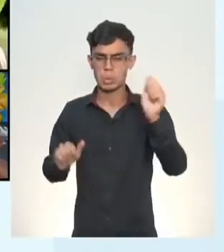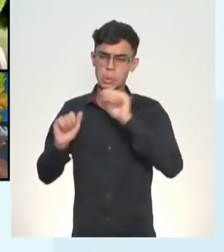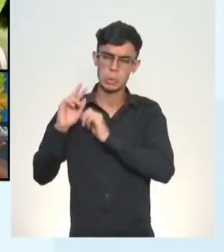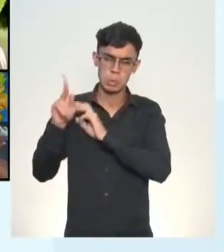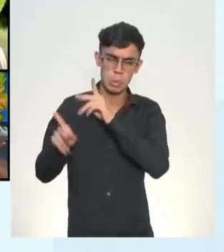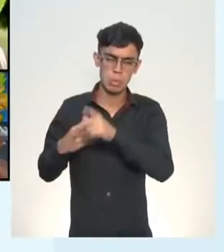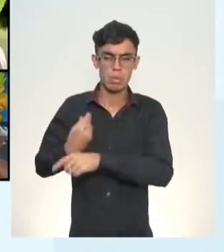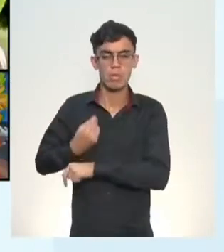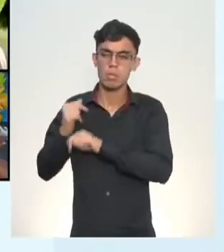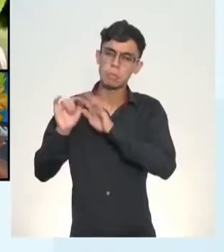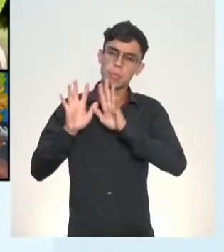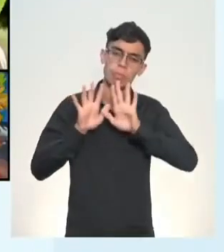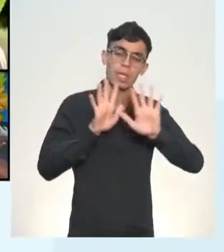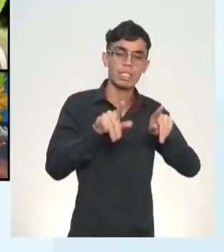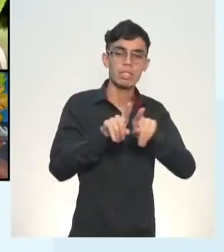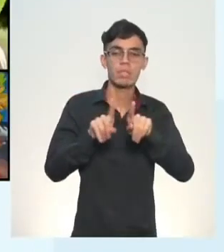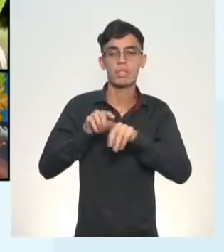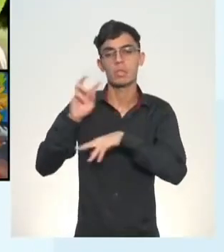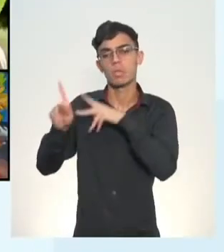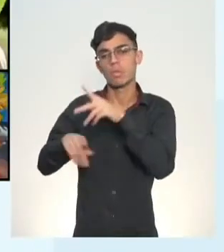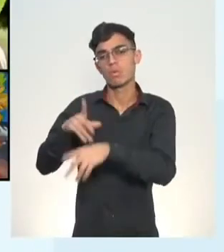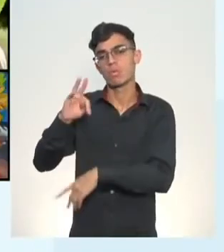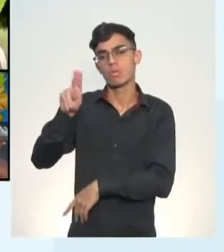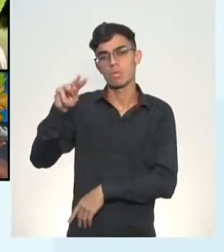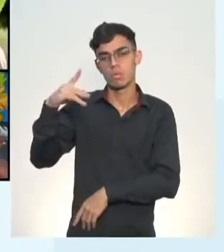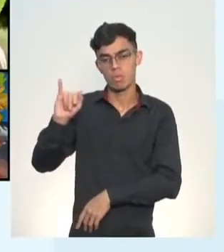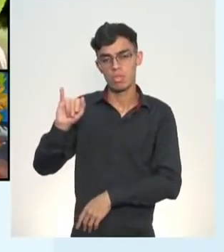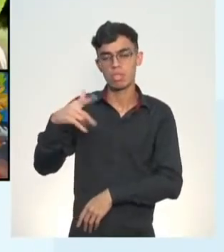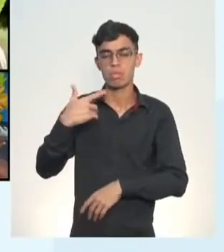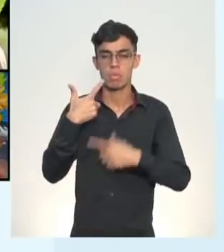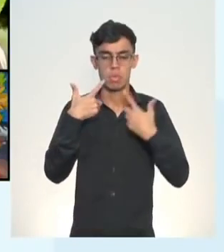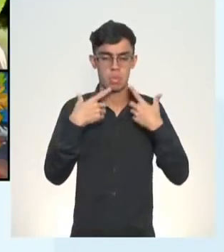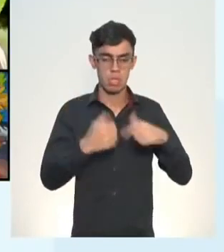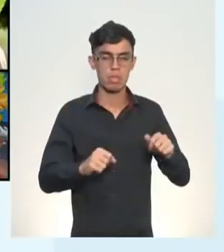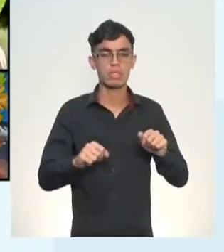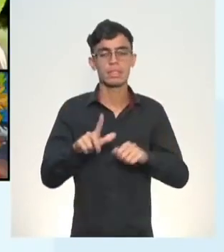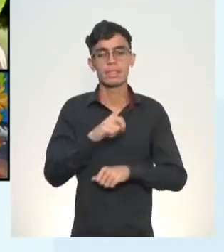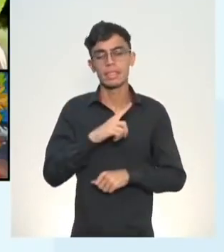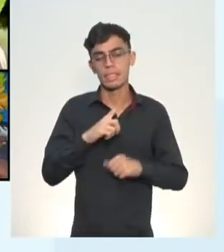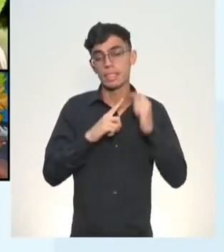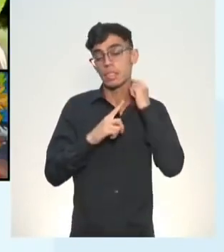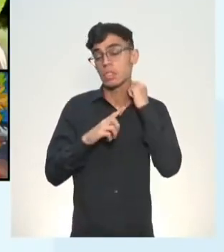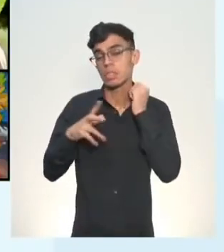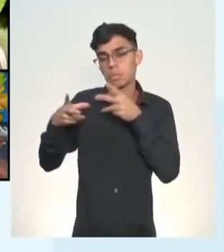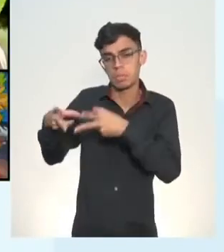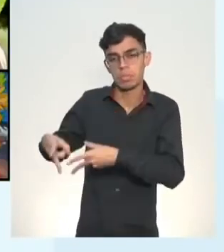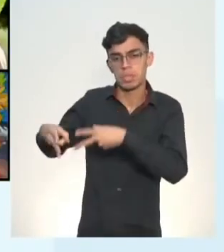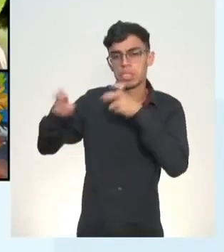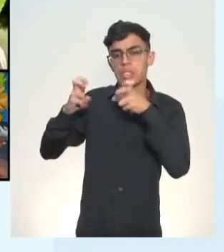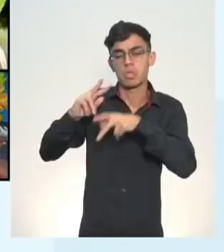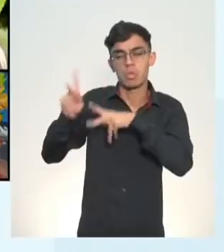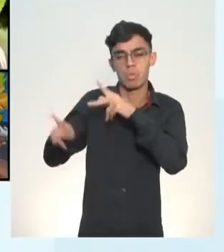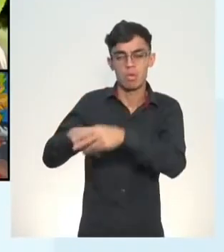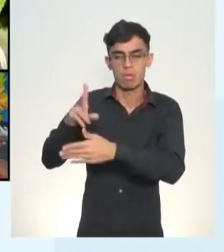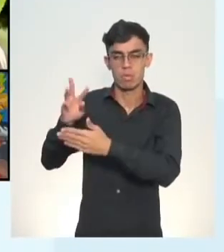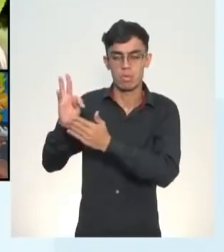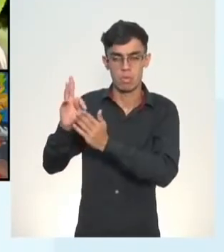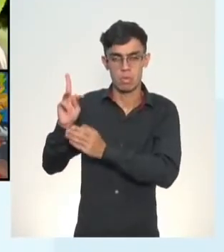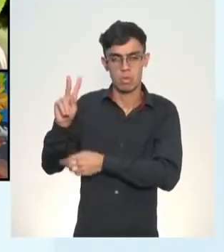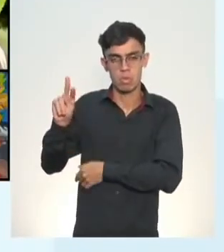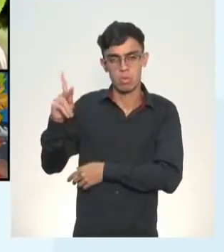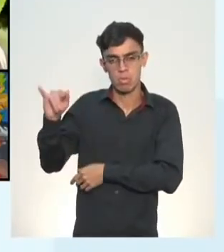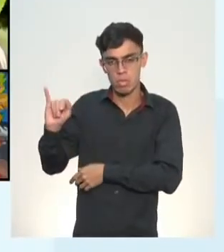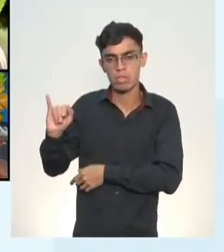tá certo? E como exemplos de palavras, né, no nosso idioma tem muita coisa extraída do tupi, tá?